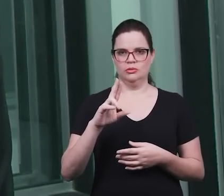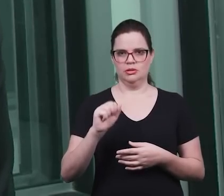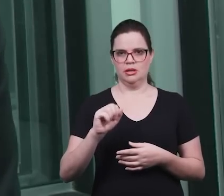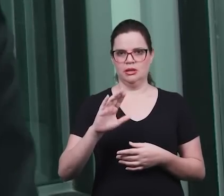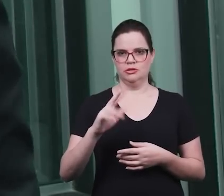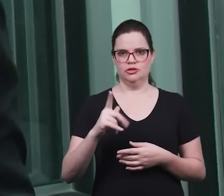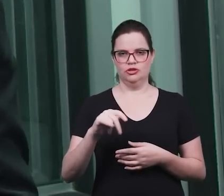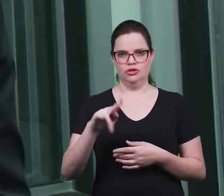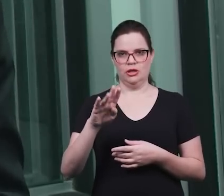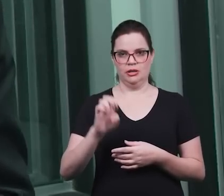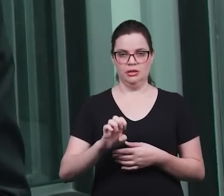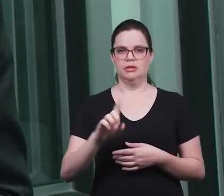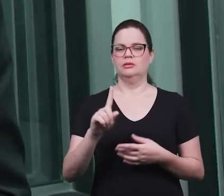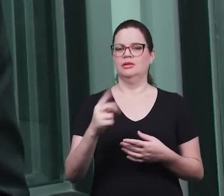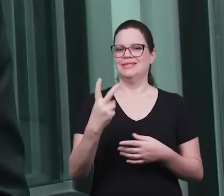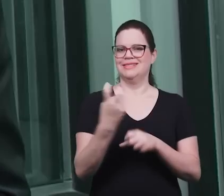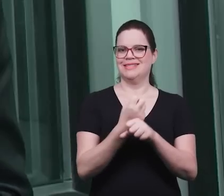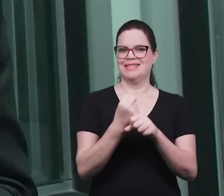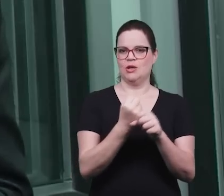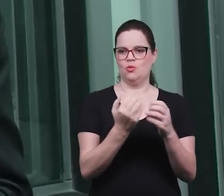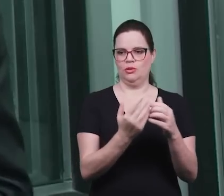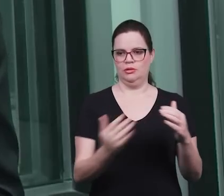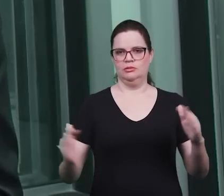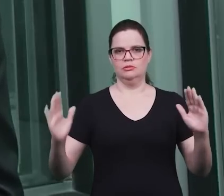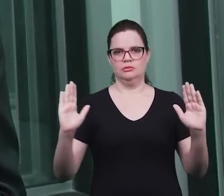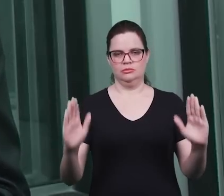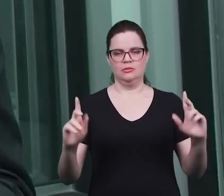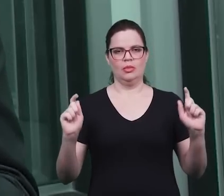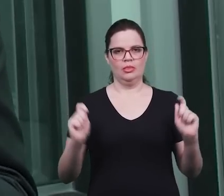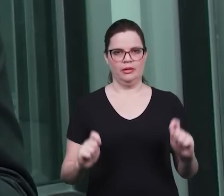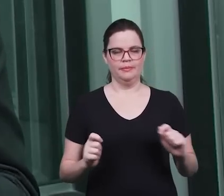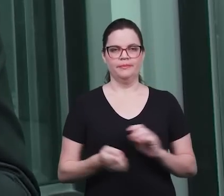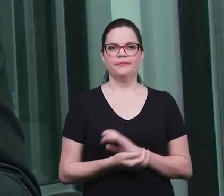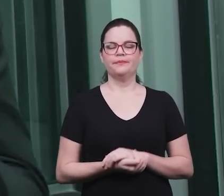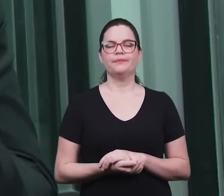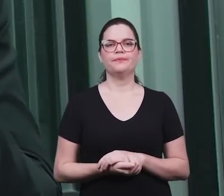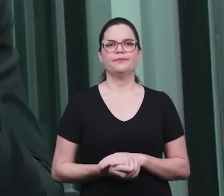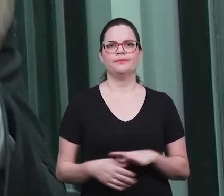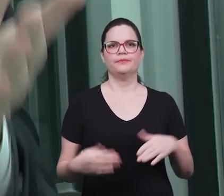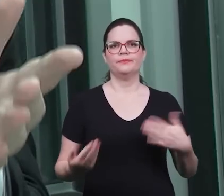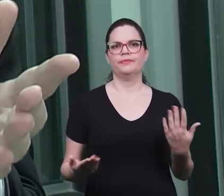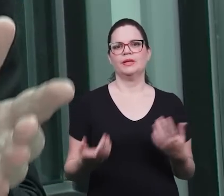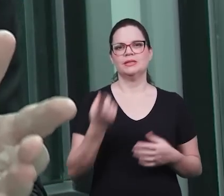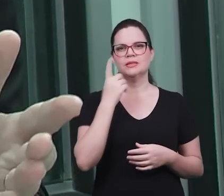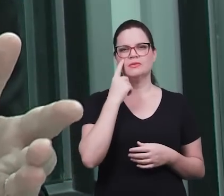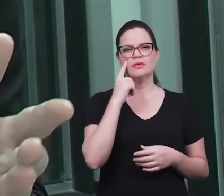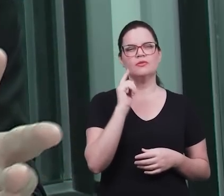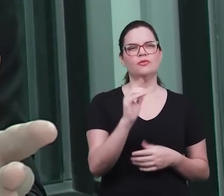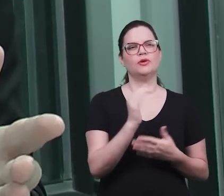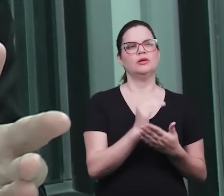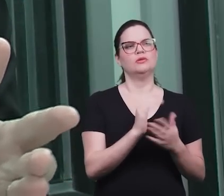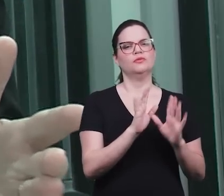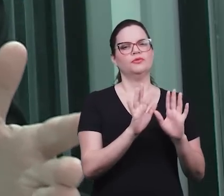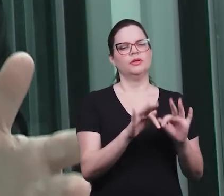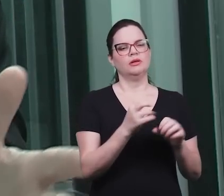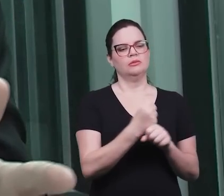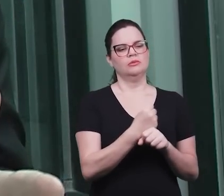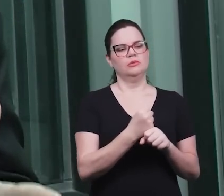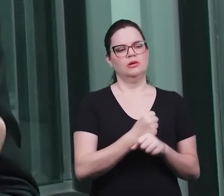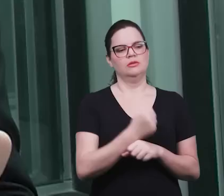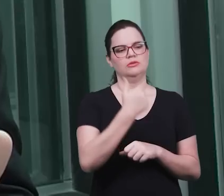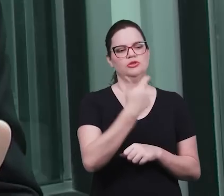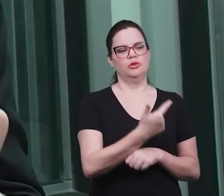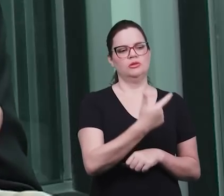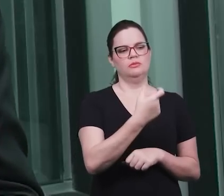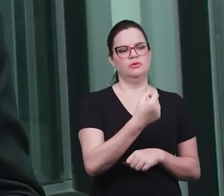ela se concentra, essa específica, ela se concentra no período de final de 2023 a início